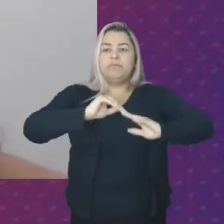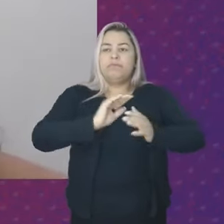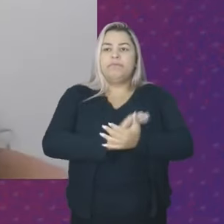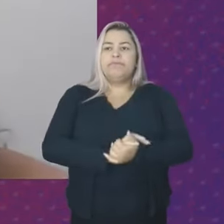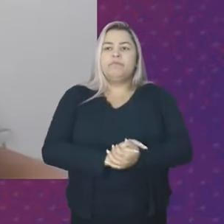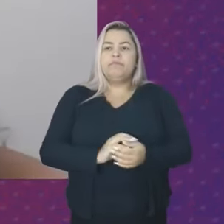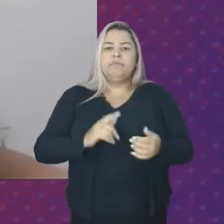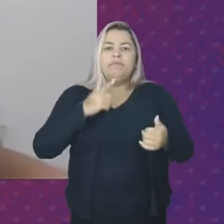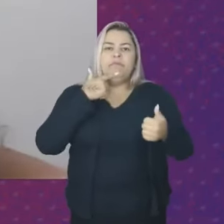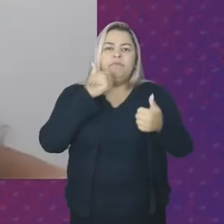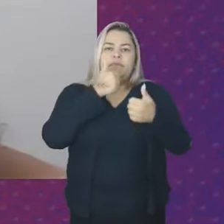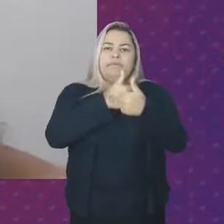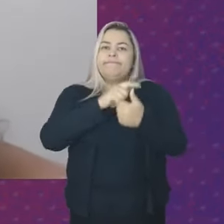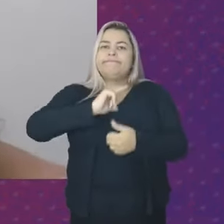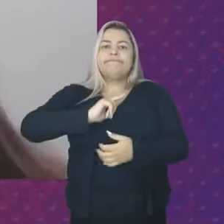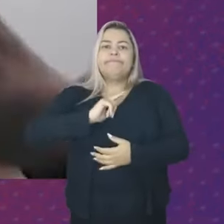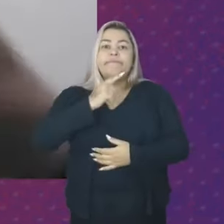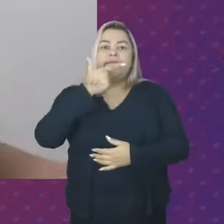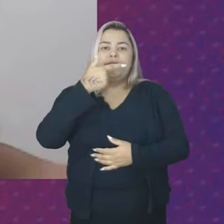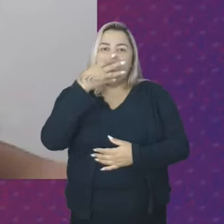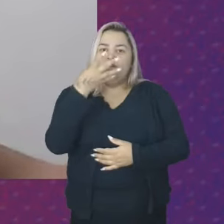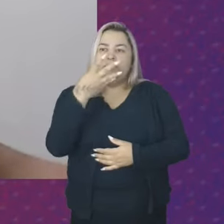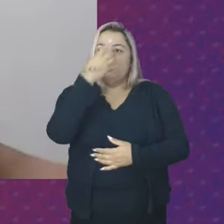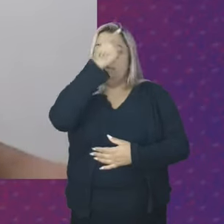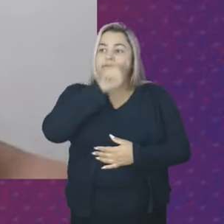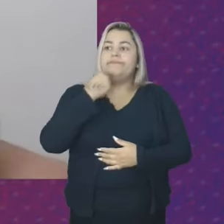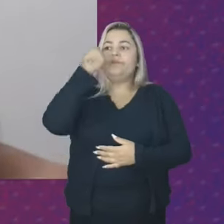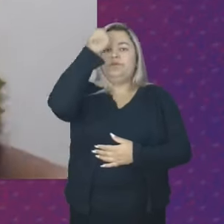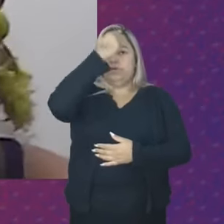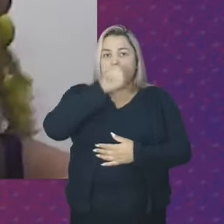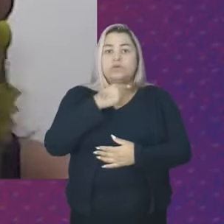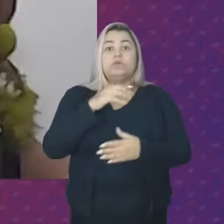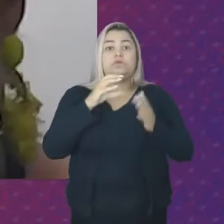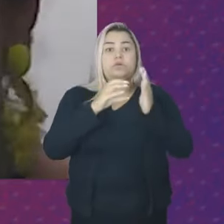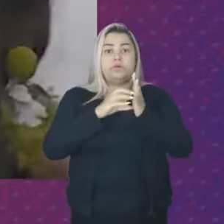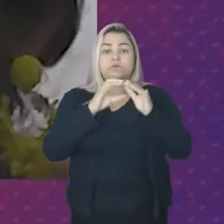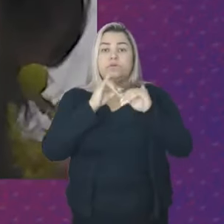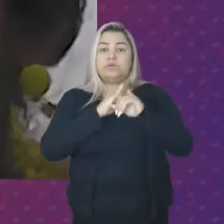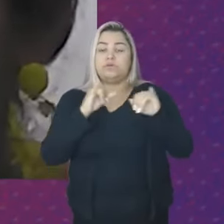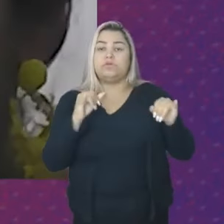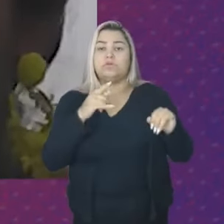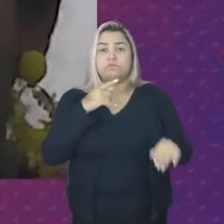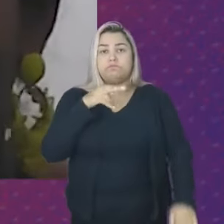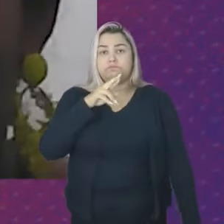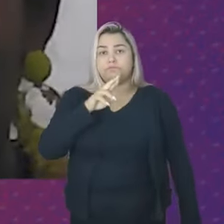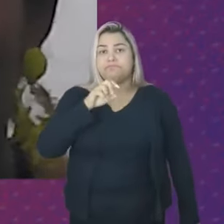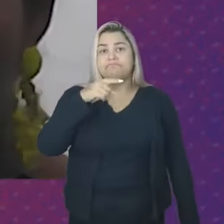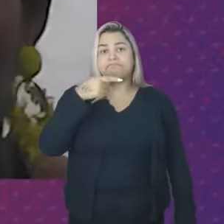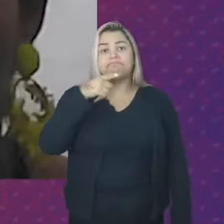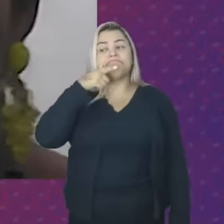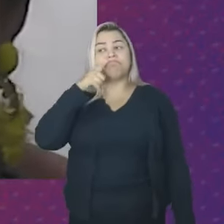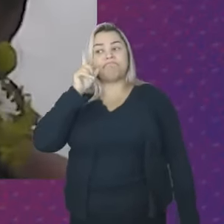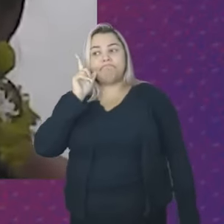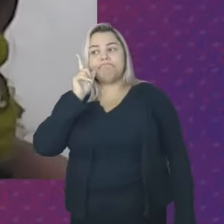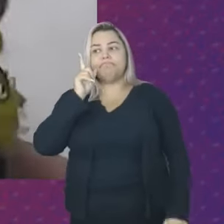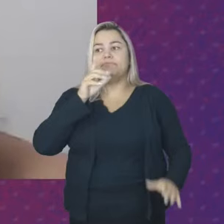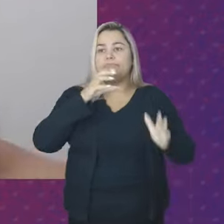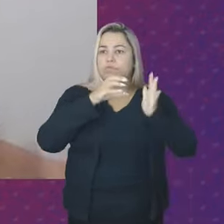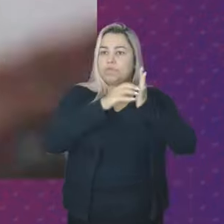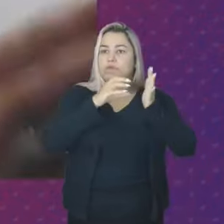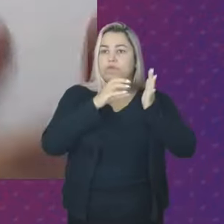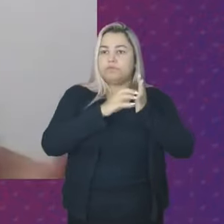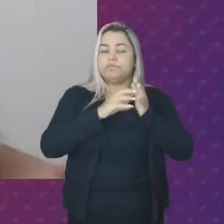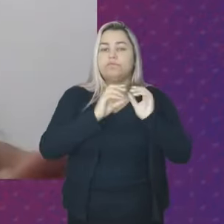acompanhamento, 24 horas de campanha, de pré-campanha, é importante que já se tenha também, né,